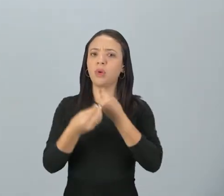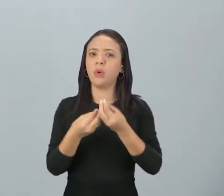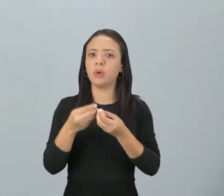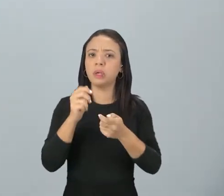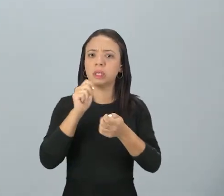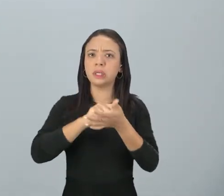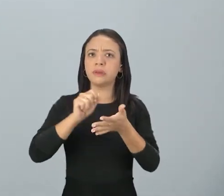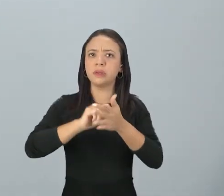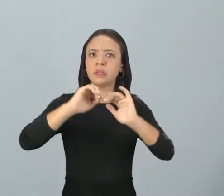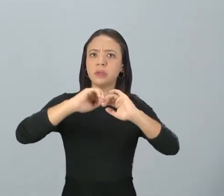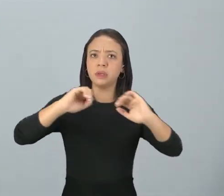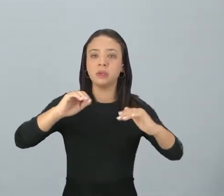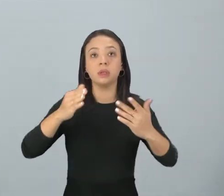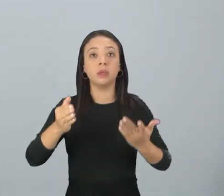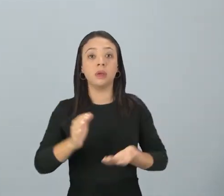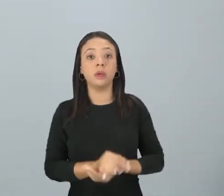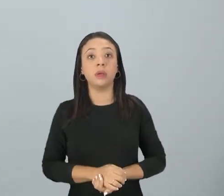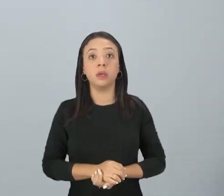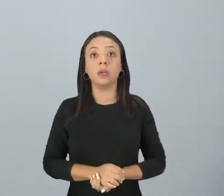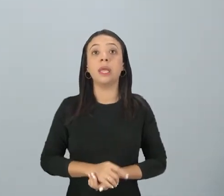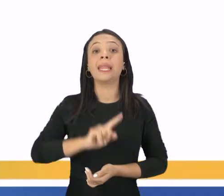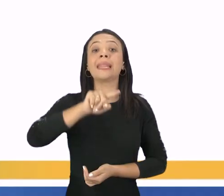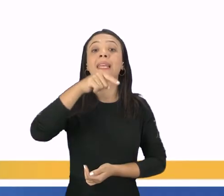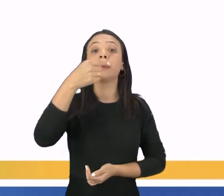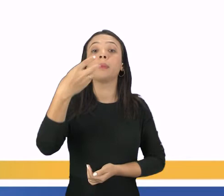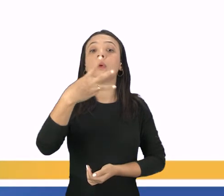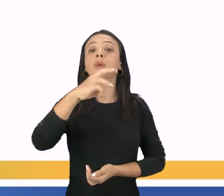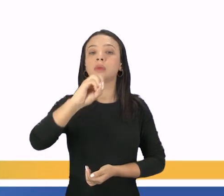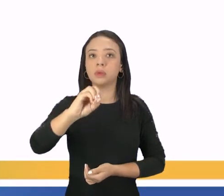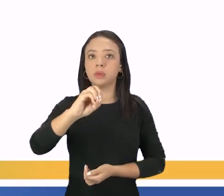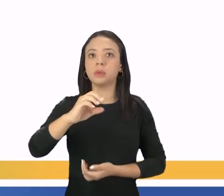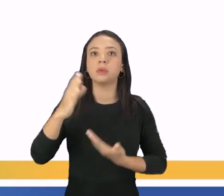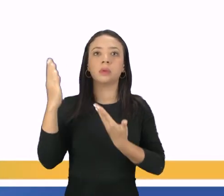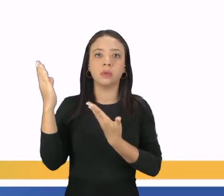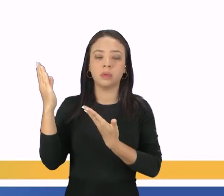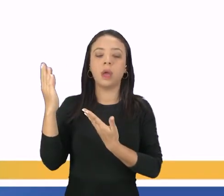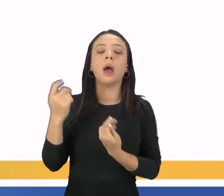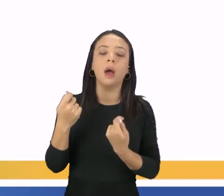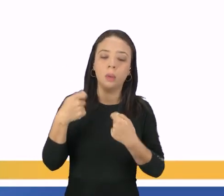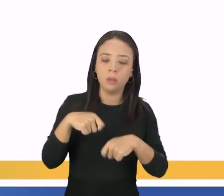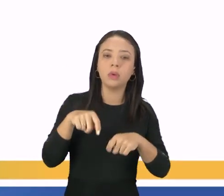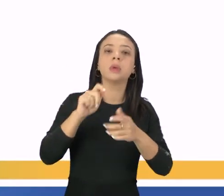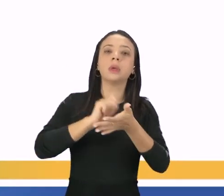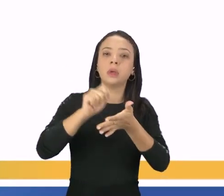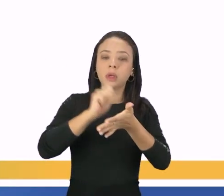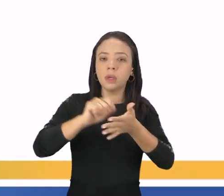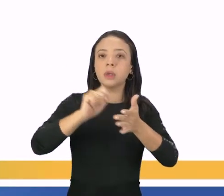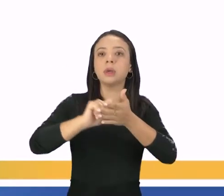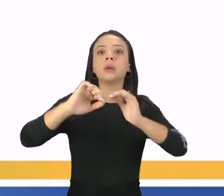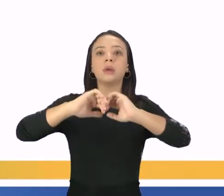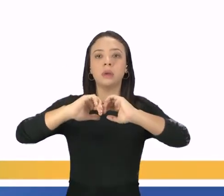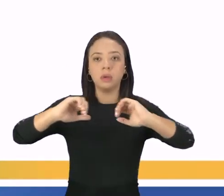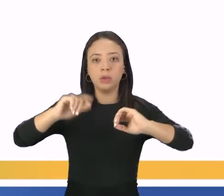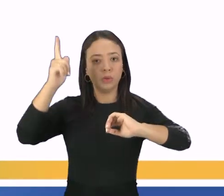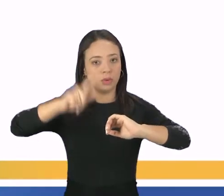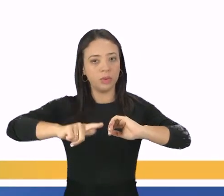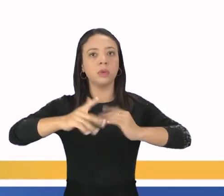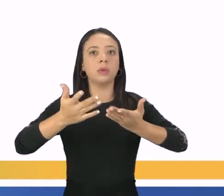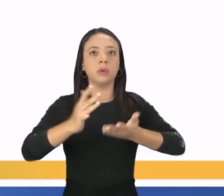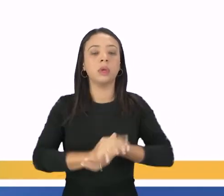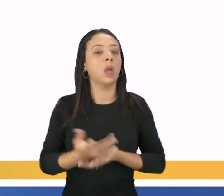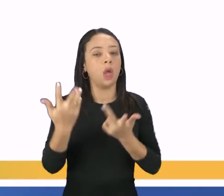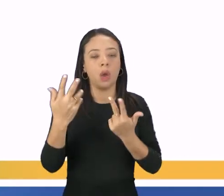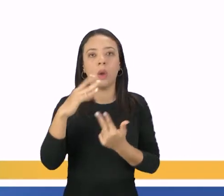separadamente? Galerinha, se escreve separadamente a partir do 30. Olha lá, ó. Depois do 30, já... volta-se a configuração como a